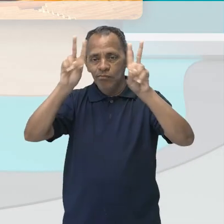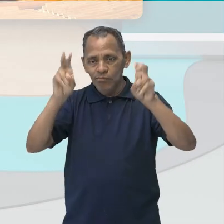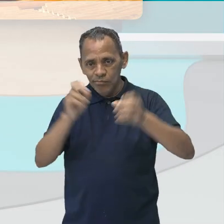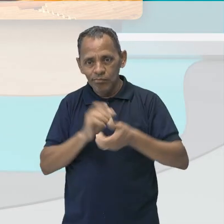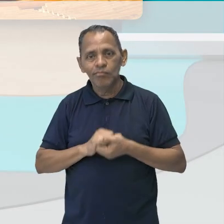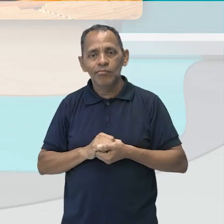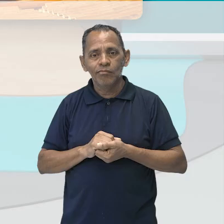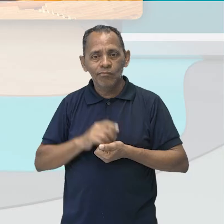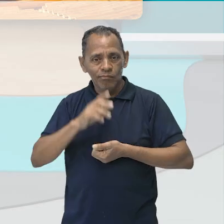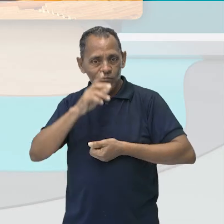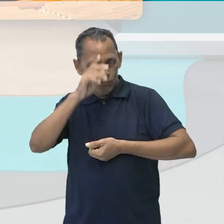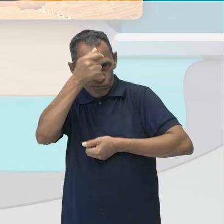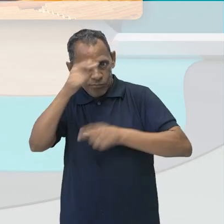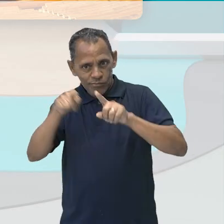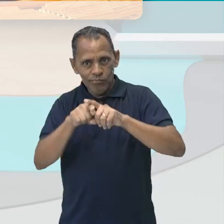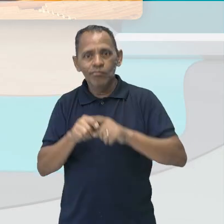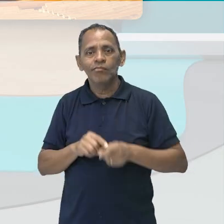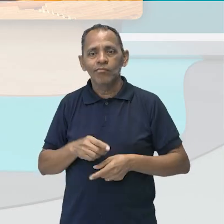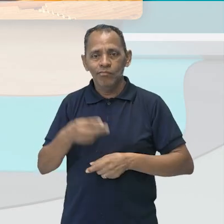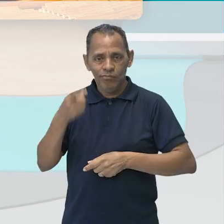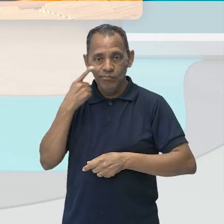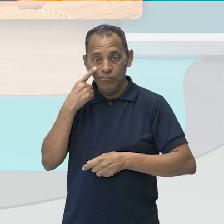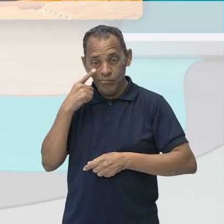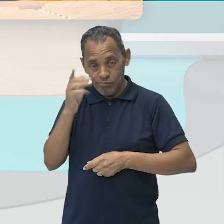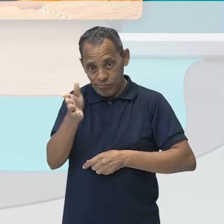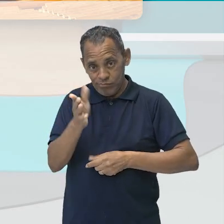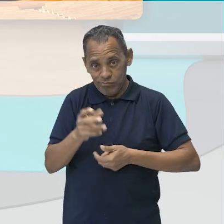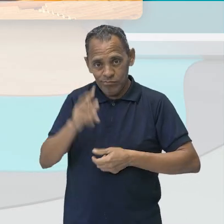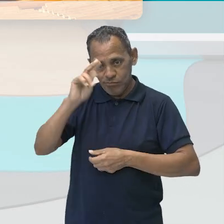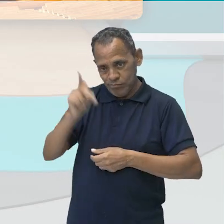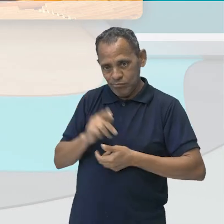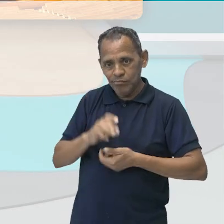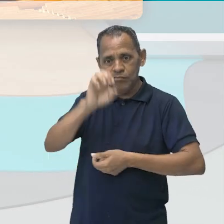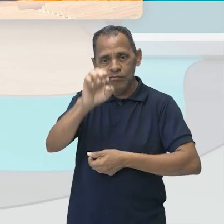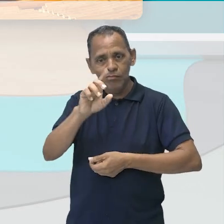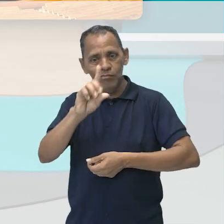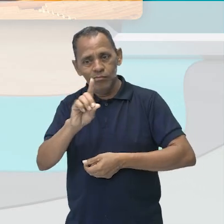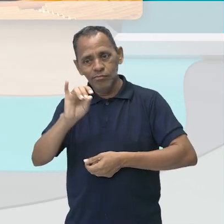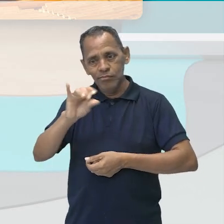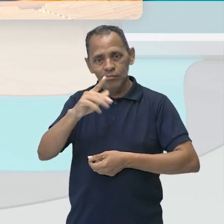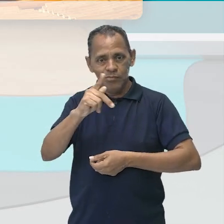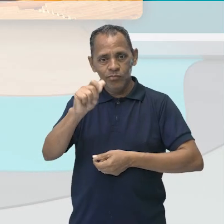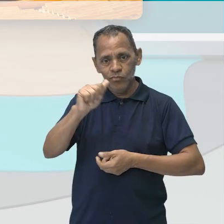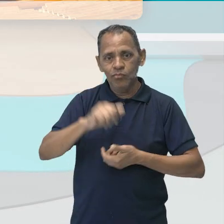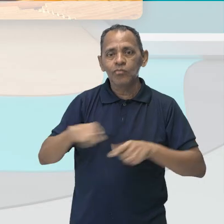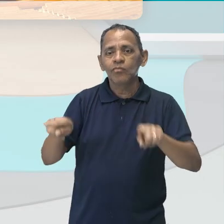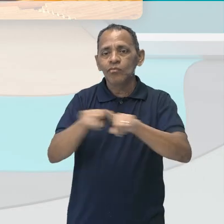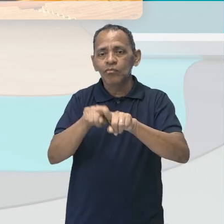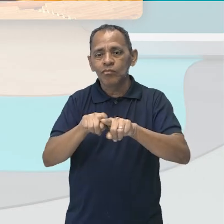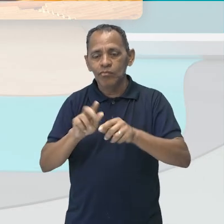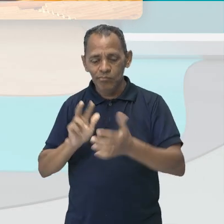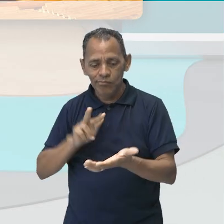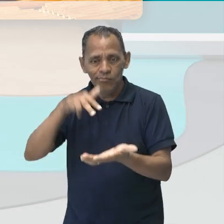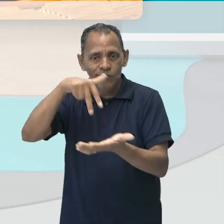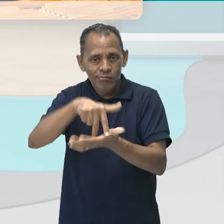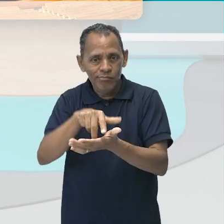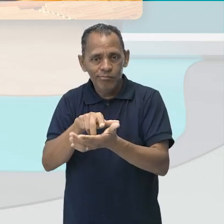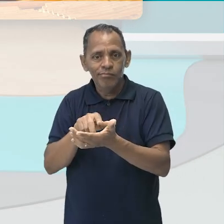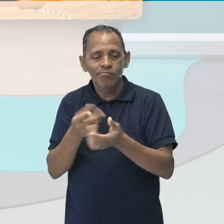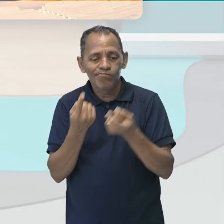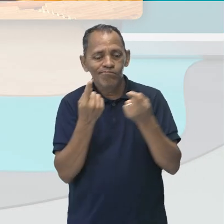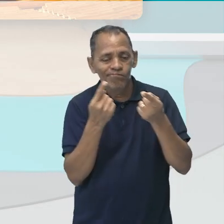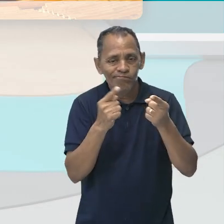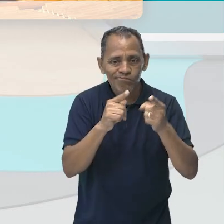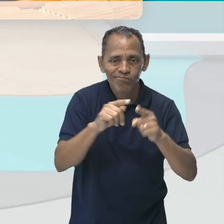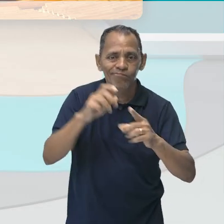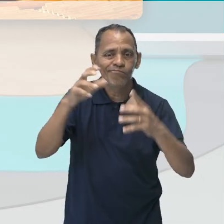já vimos, né, na história de Édipo, e muitas vezes sombrios, com protagonistas que enfrentam